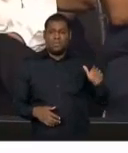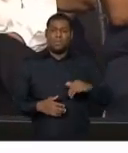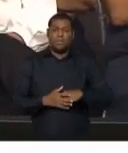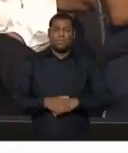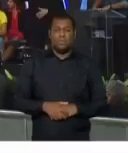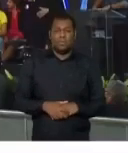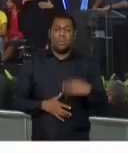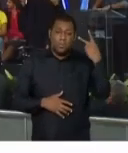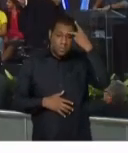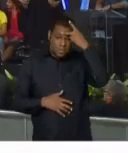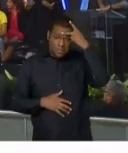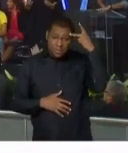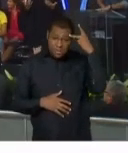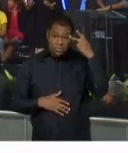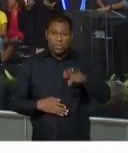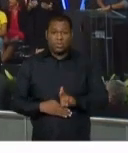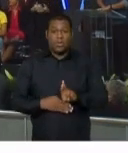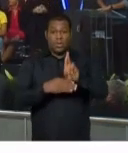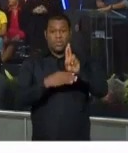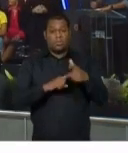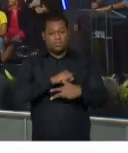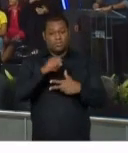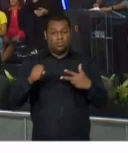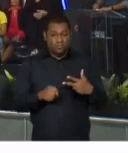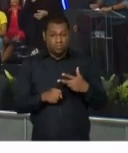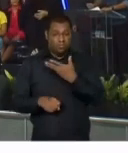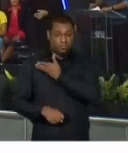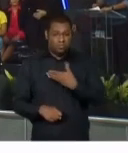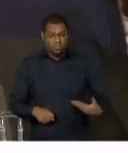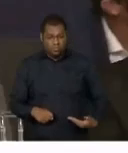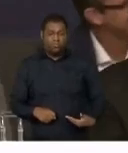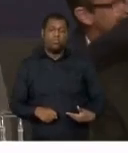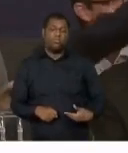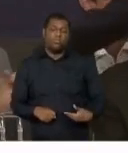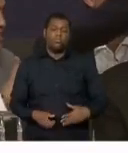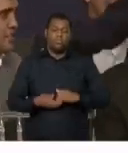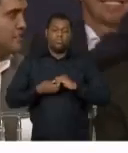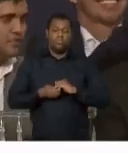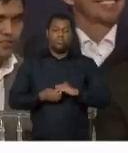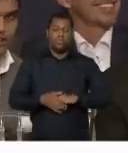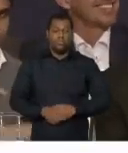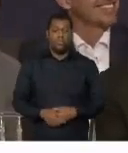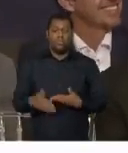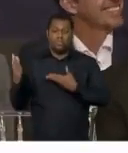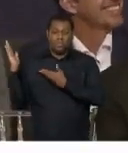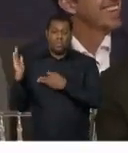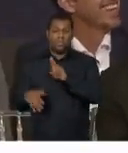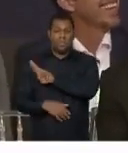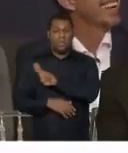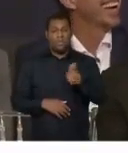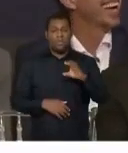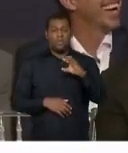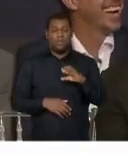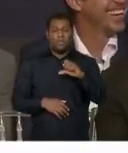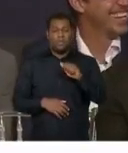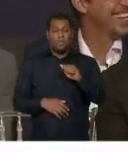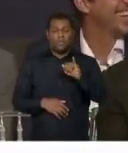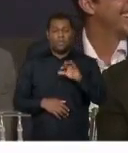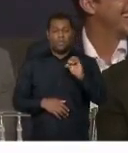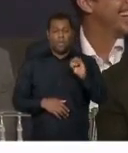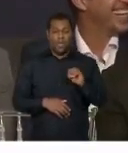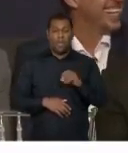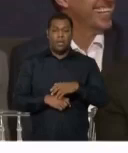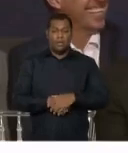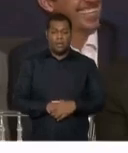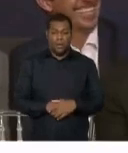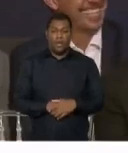presentes. Eu me chamo Caio, eu venho da zona rural do município de Rolim de Moura,